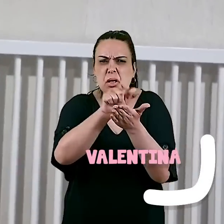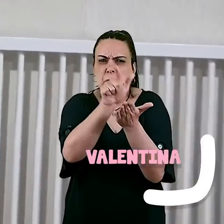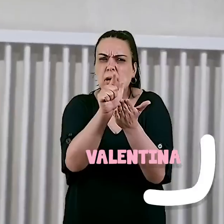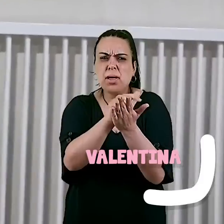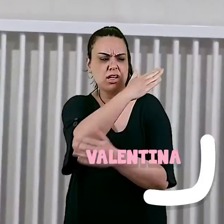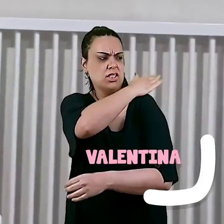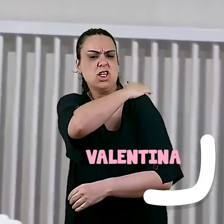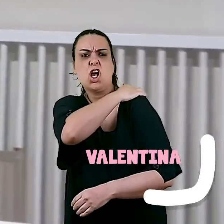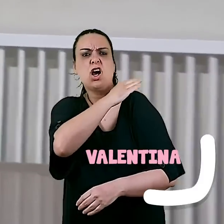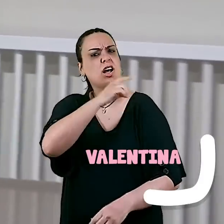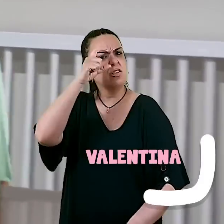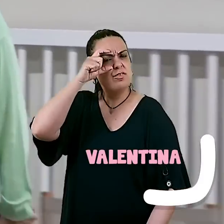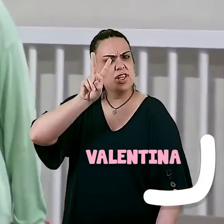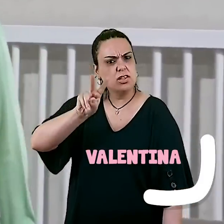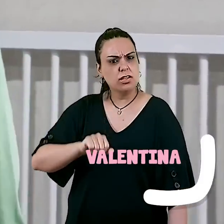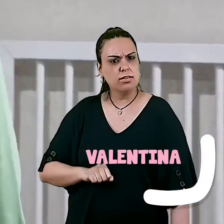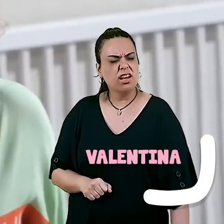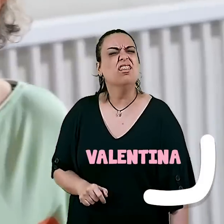escrito ali nas costas do Vitor Gabriel?